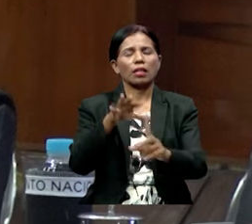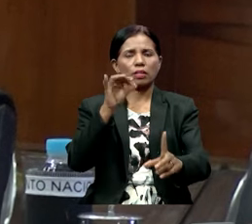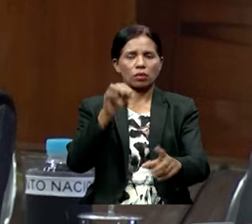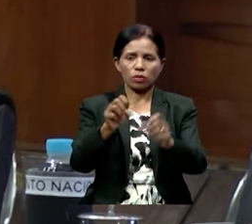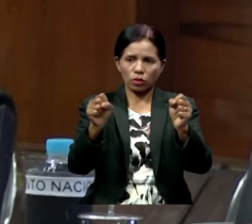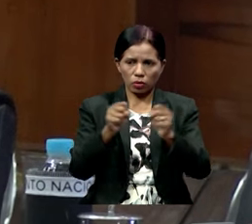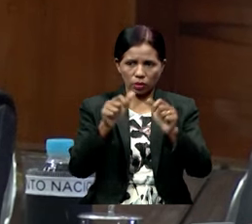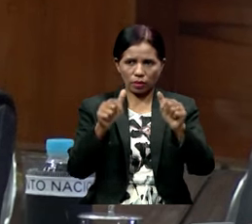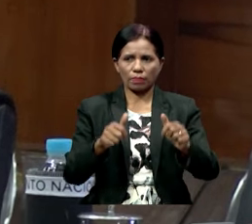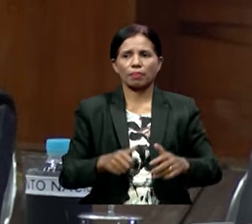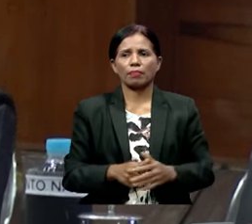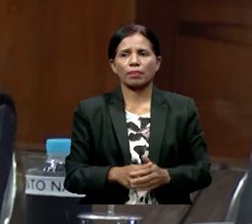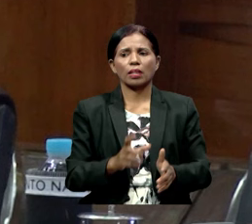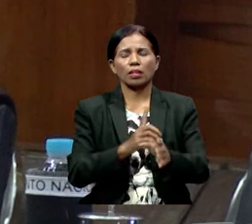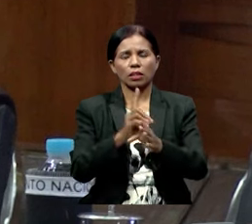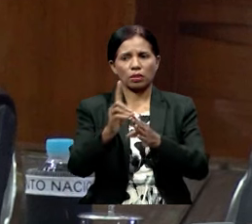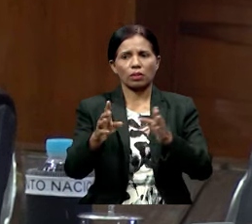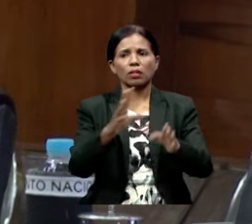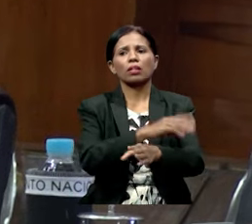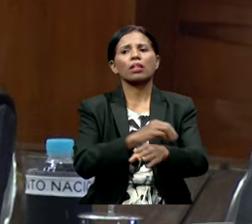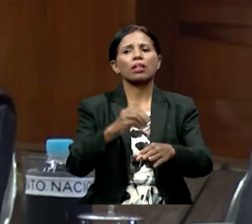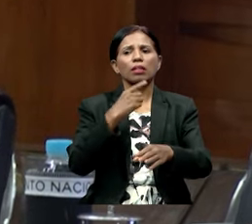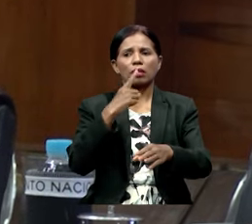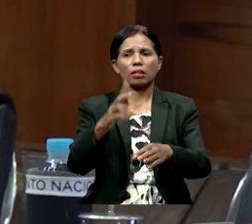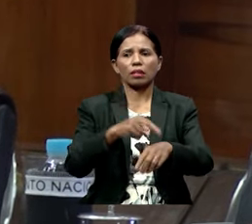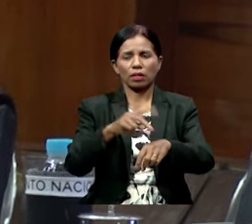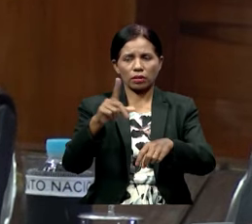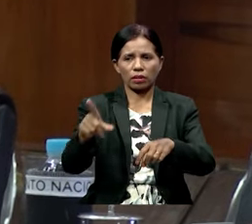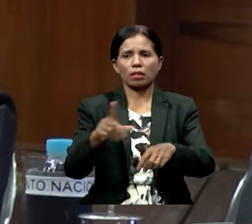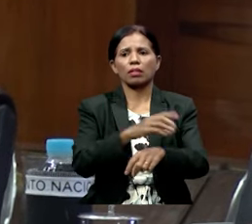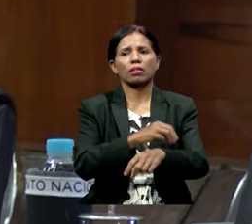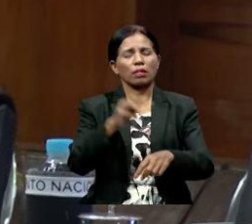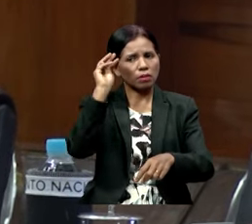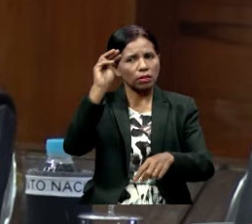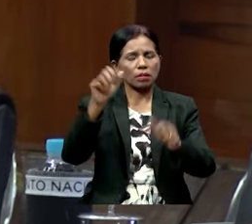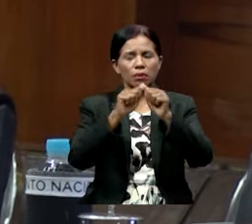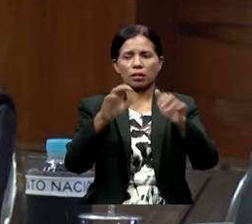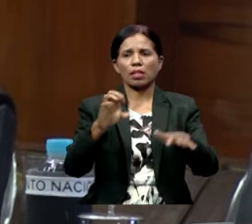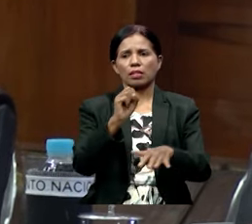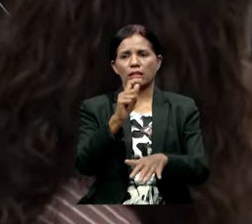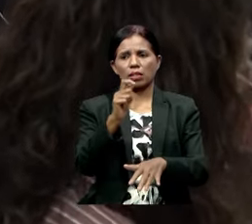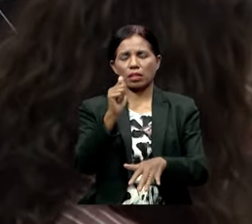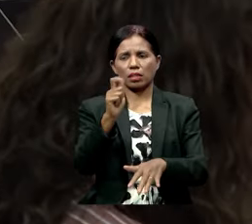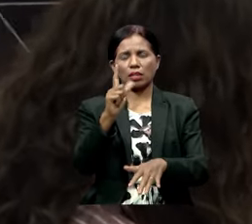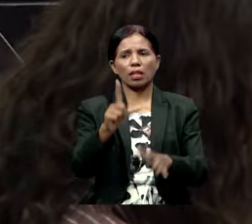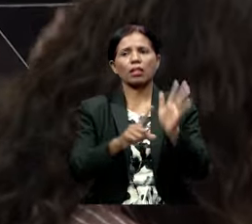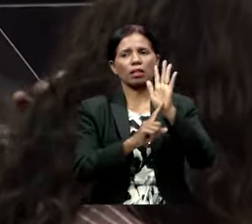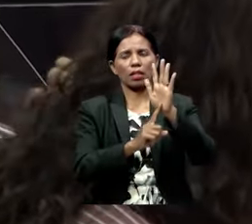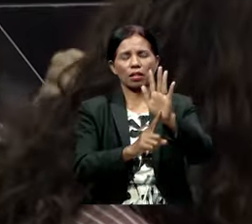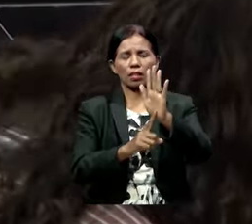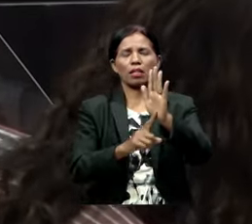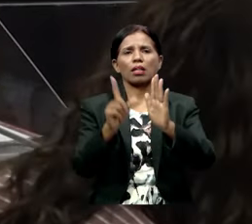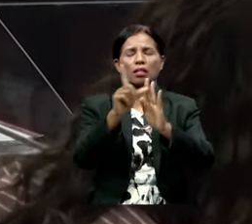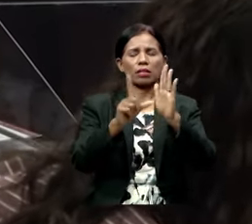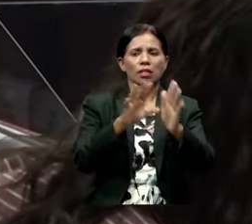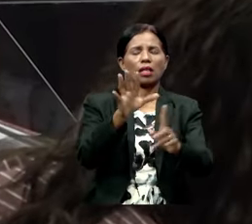A tamba questão do Iracne, diretora nacional, gestão base de dados eleitoral, no ministro da administração estatal, Hactuir, procedimento para a